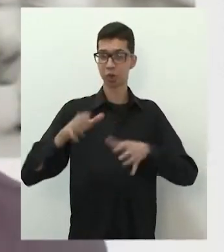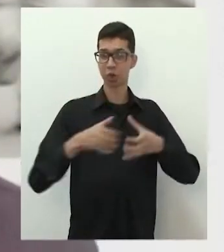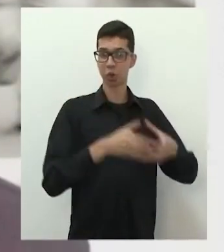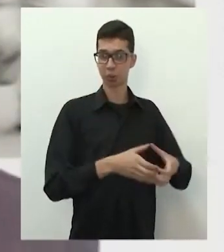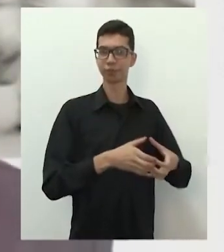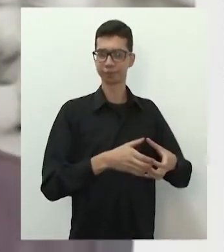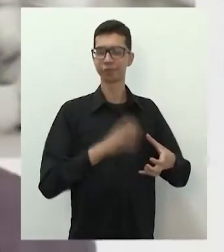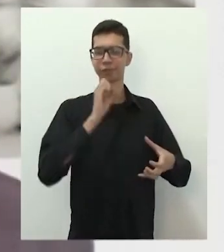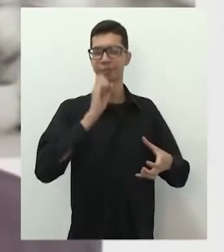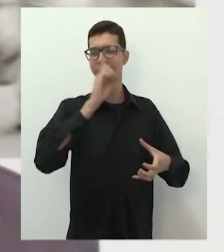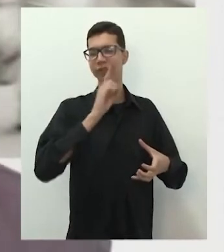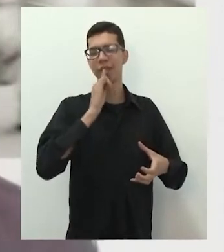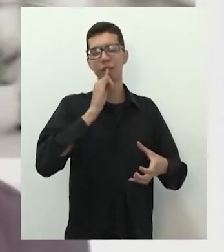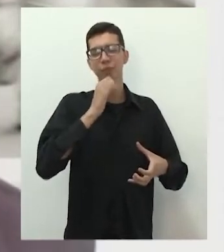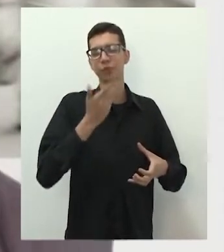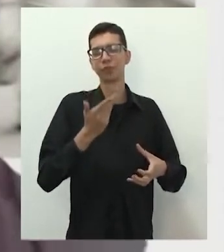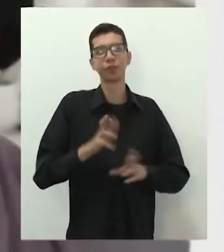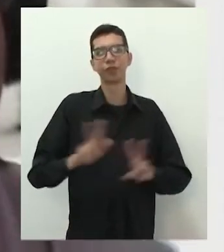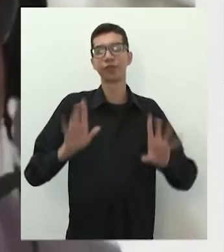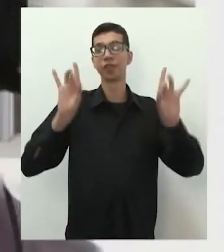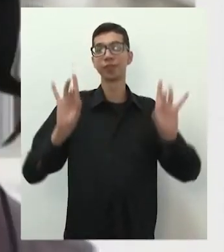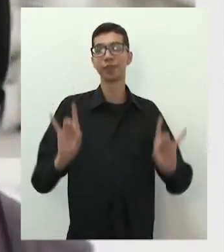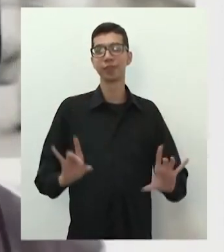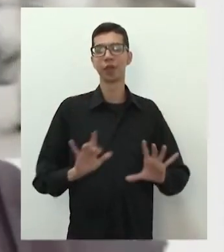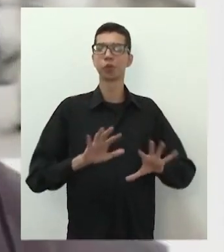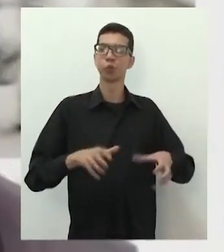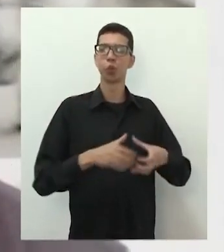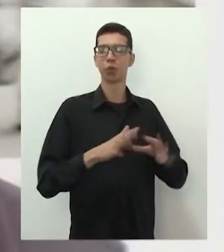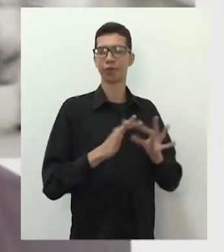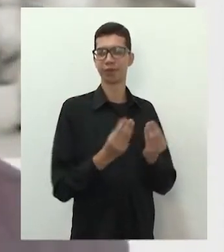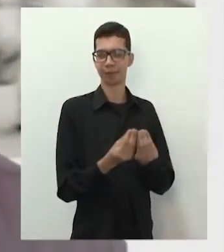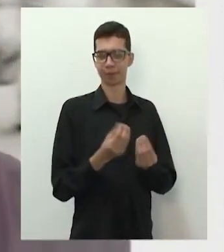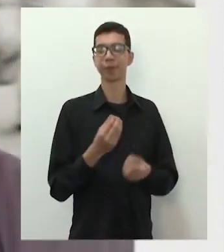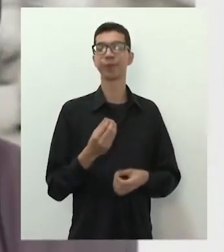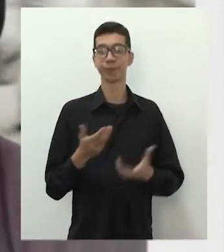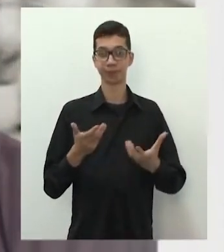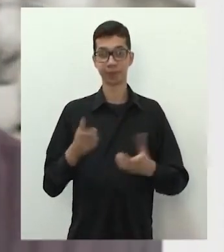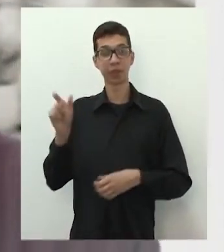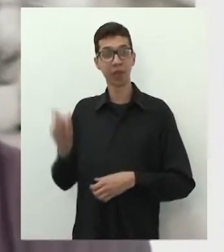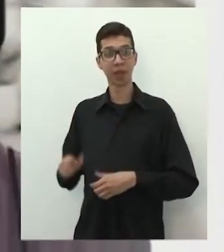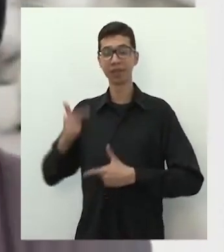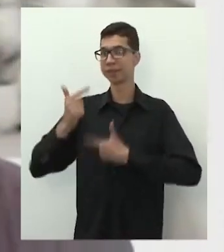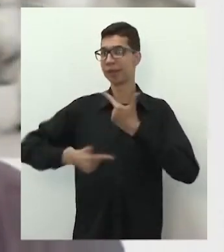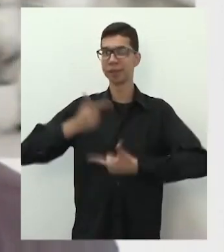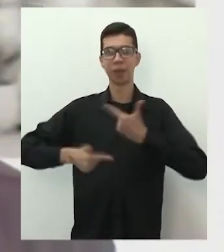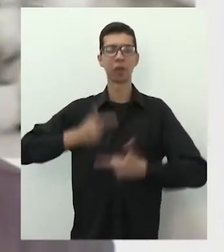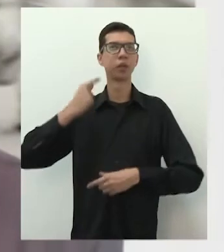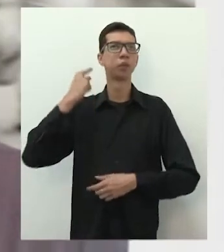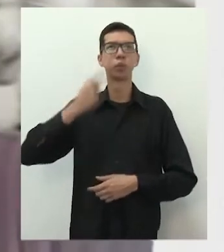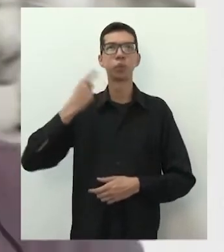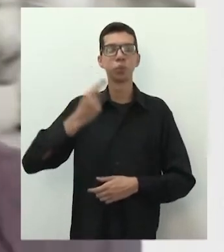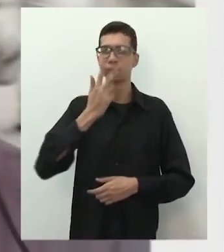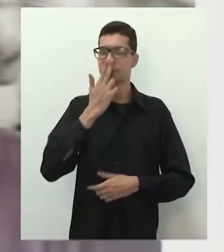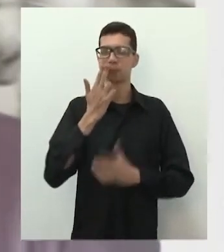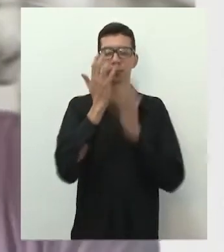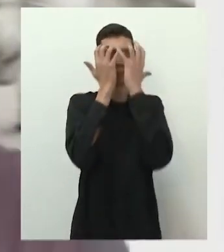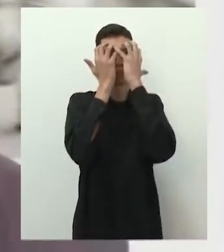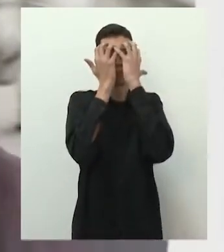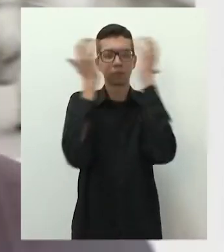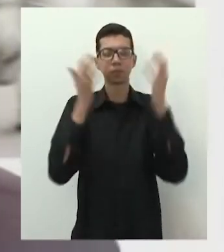mais junto a trabalhos que ela tem, para ganhar mais um dinheirinho extra esse mês. Para quê? Para ela, no final do mês, alugar